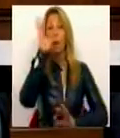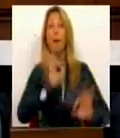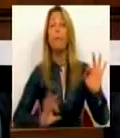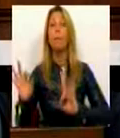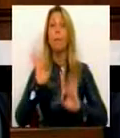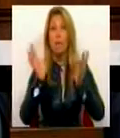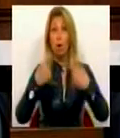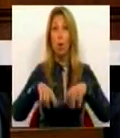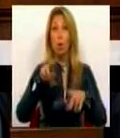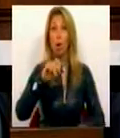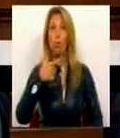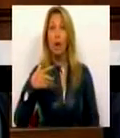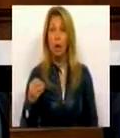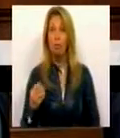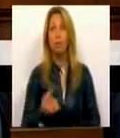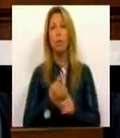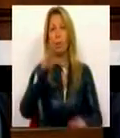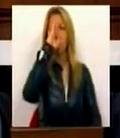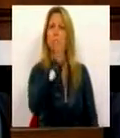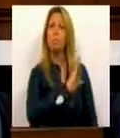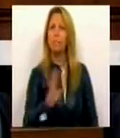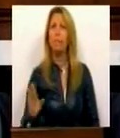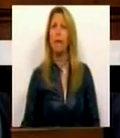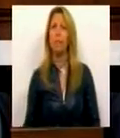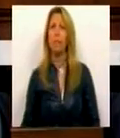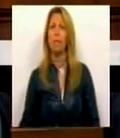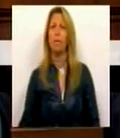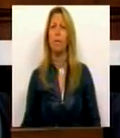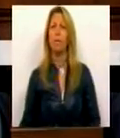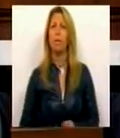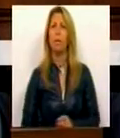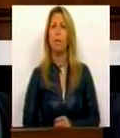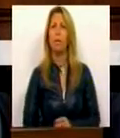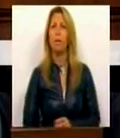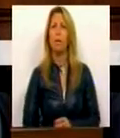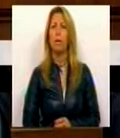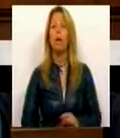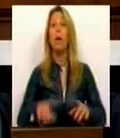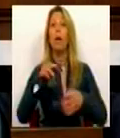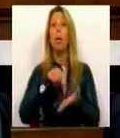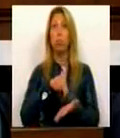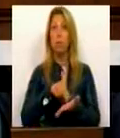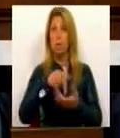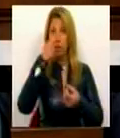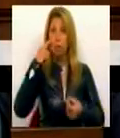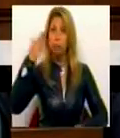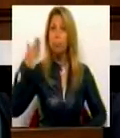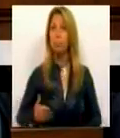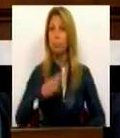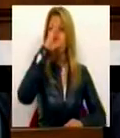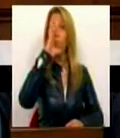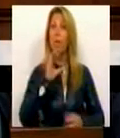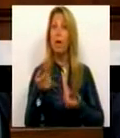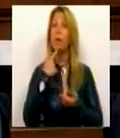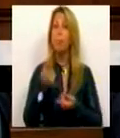Na preparação da reunião NATO, e porque, como sabem, é a posição firme do Governo que a organização